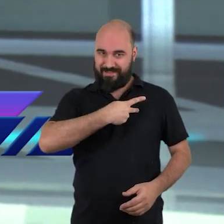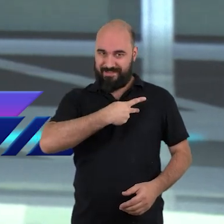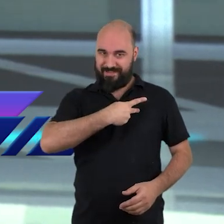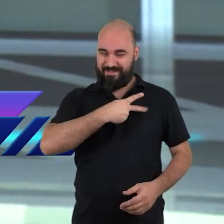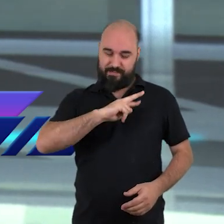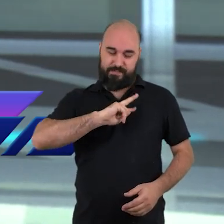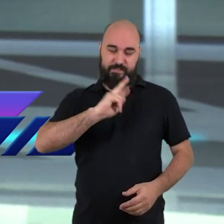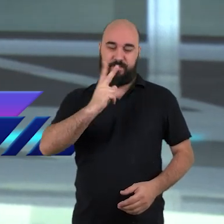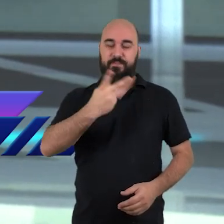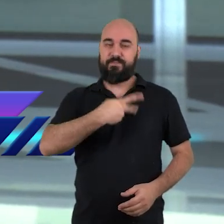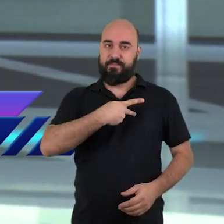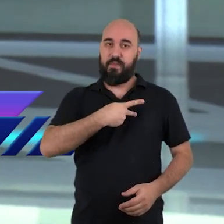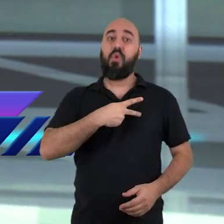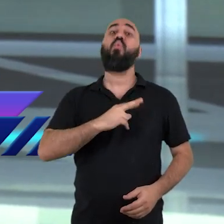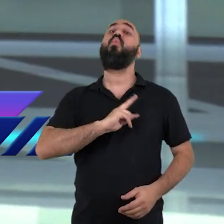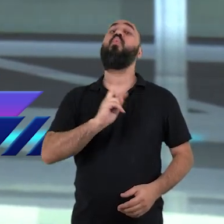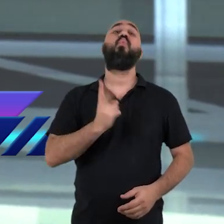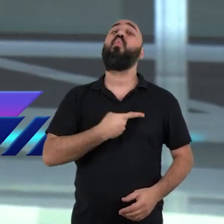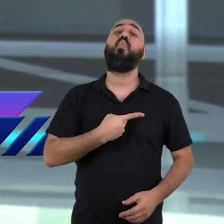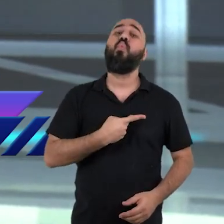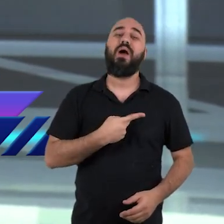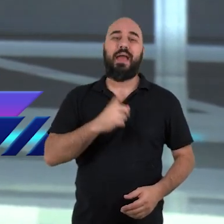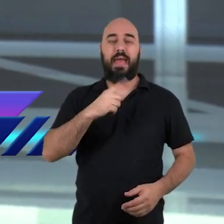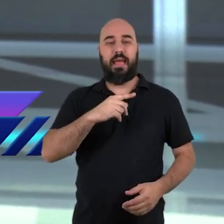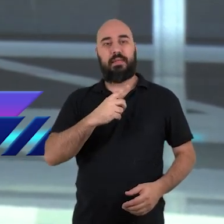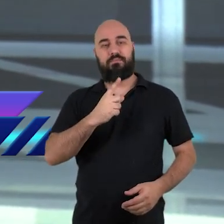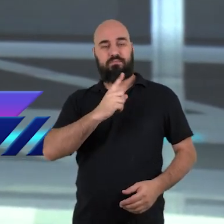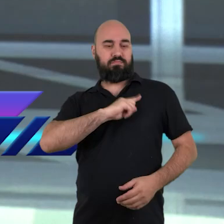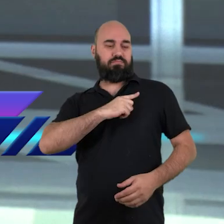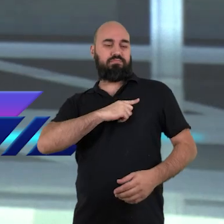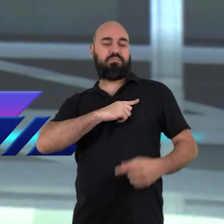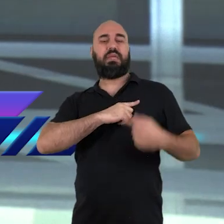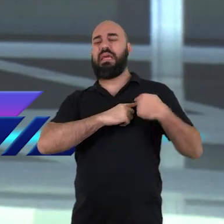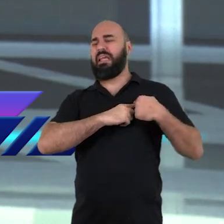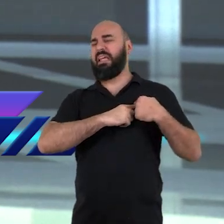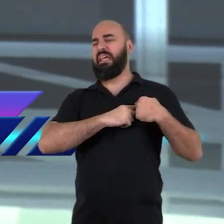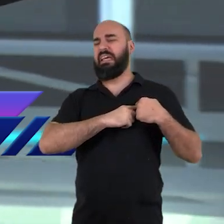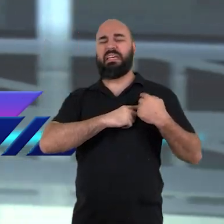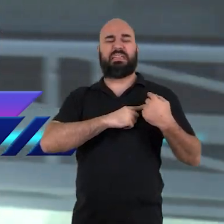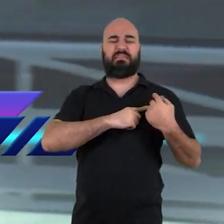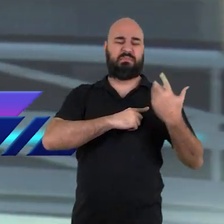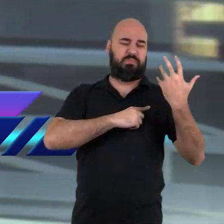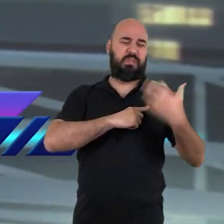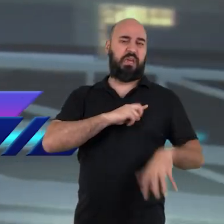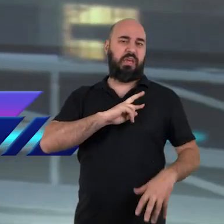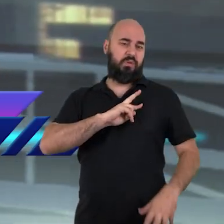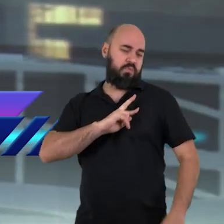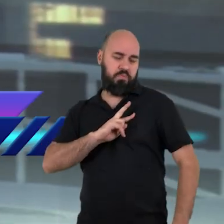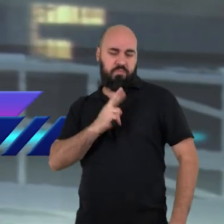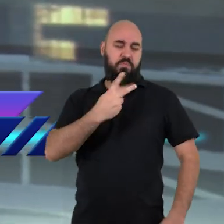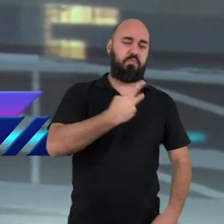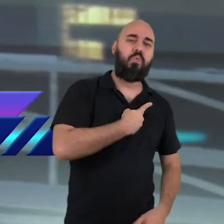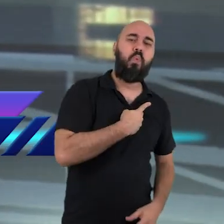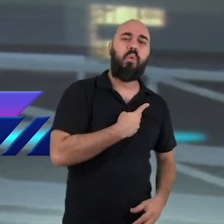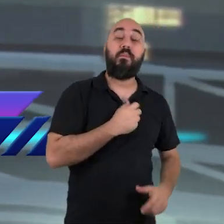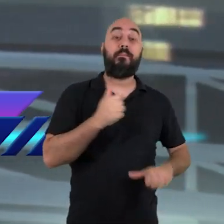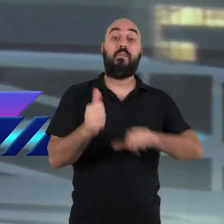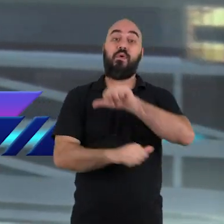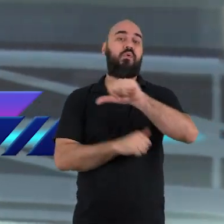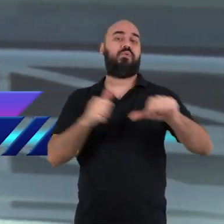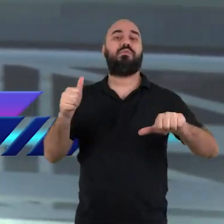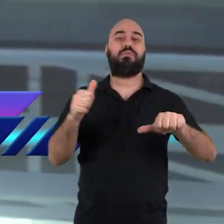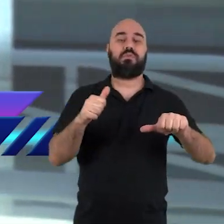convertei-vos. E converter é mudança de direção. Então, arrependimento é mudança de mente.